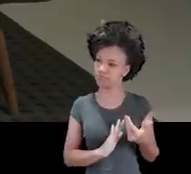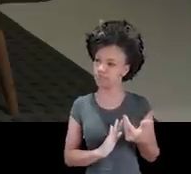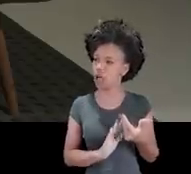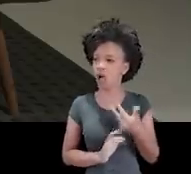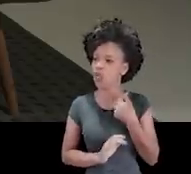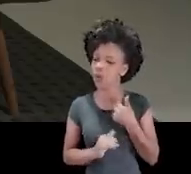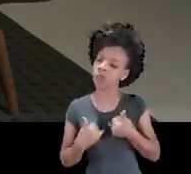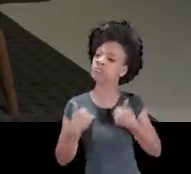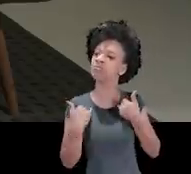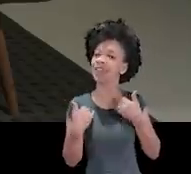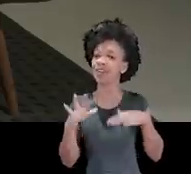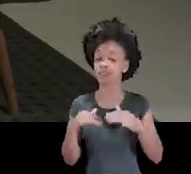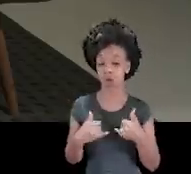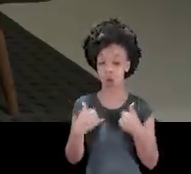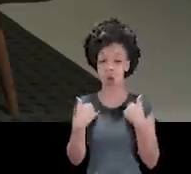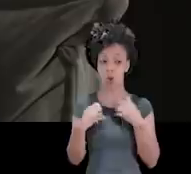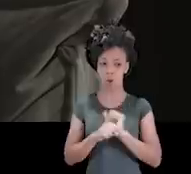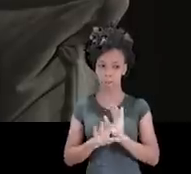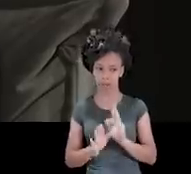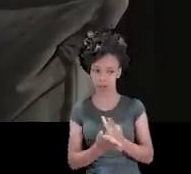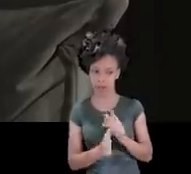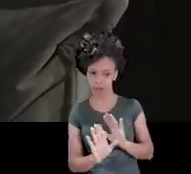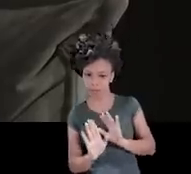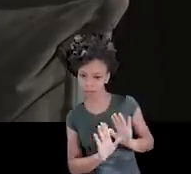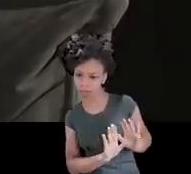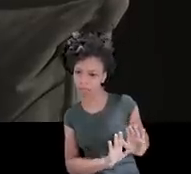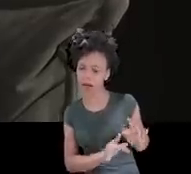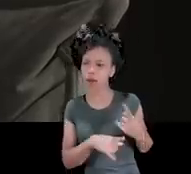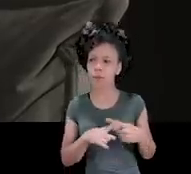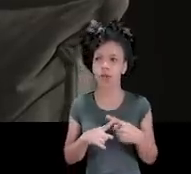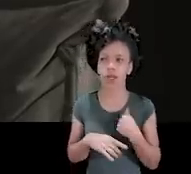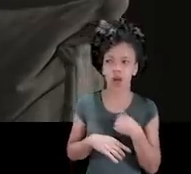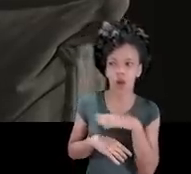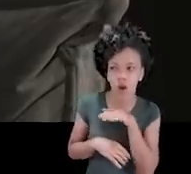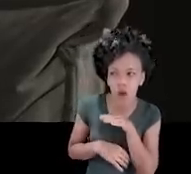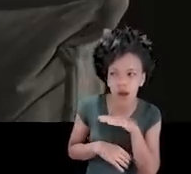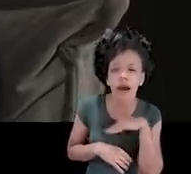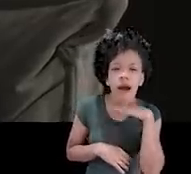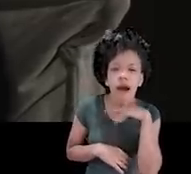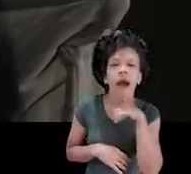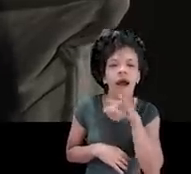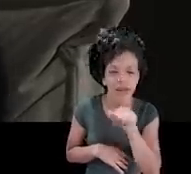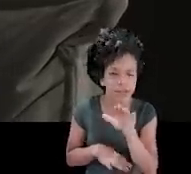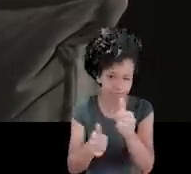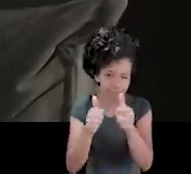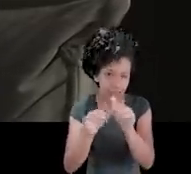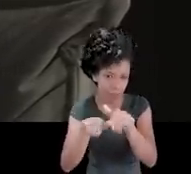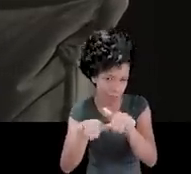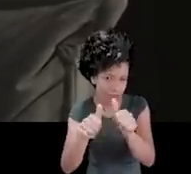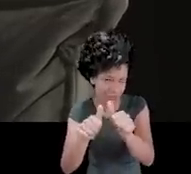ter ego. E às vezes quando a gente tá com ego, eu falo, opa, que errado. Porque a minha função é falar, ô, Anitta... Legal, baixa um pouquinho a